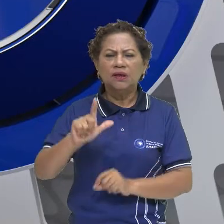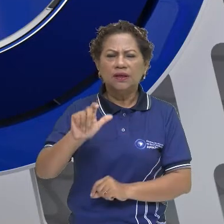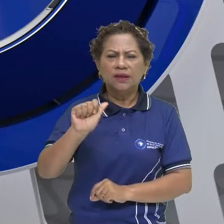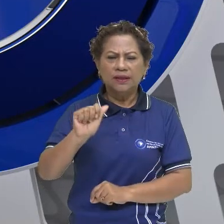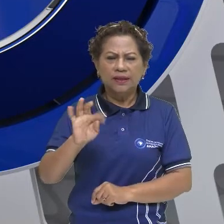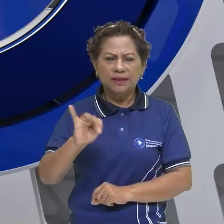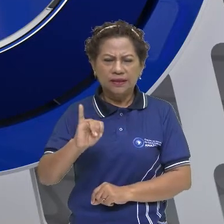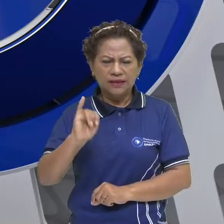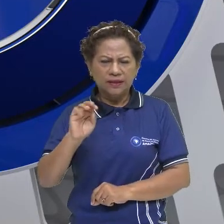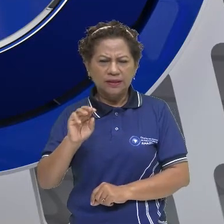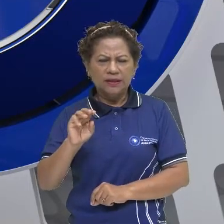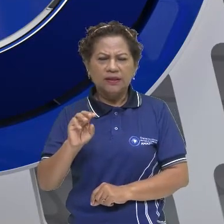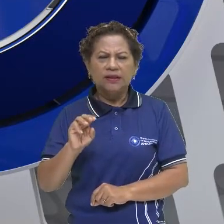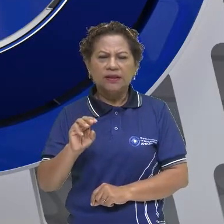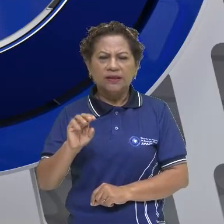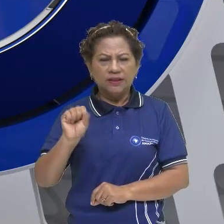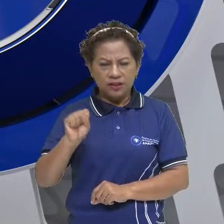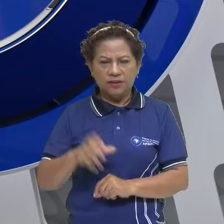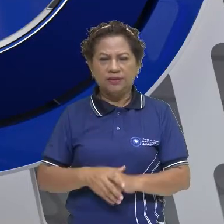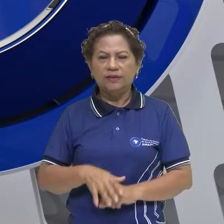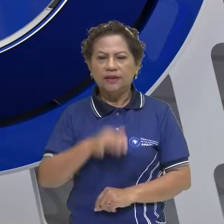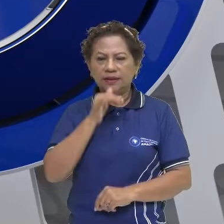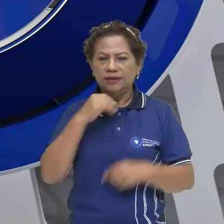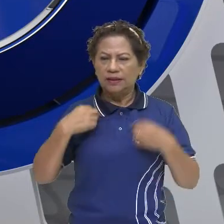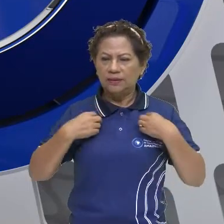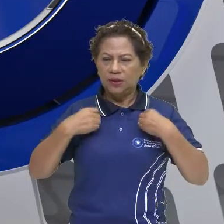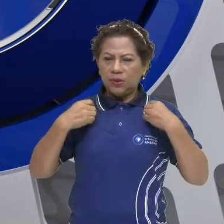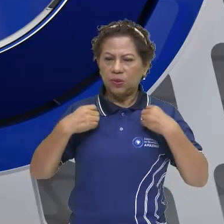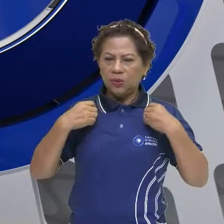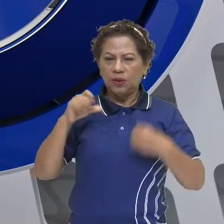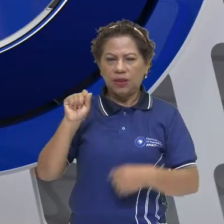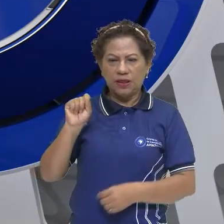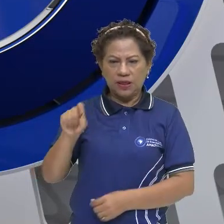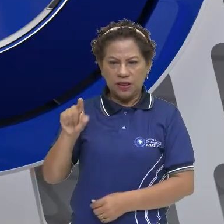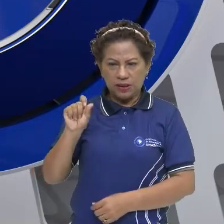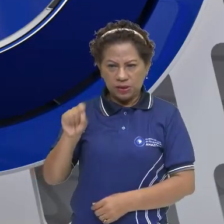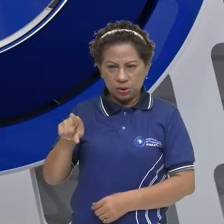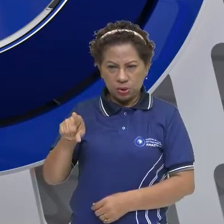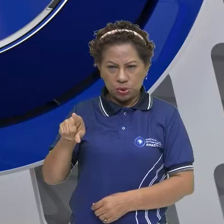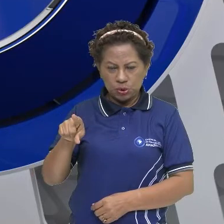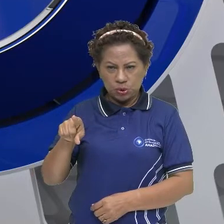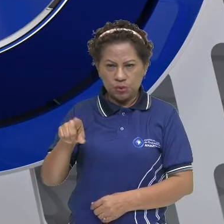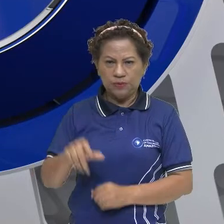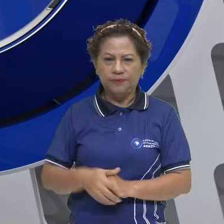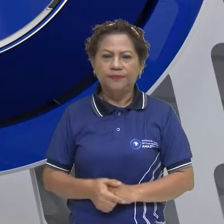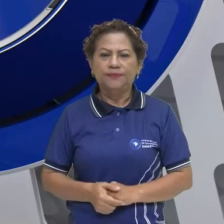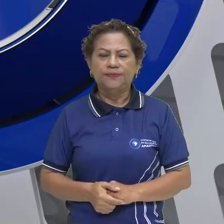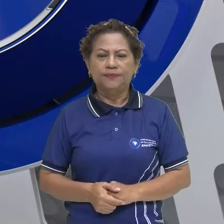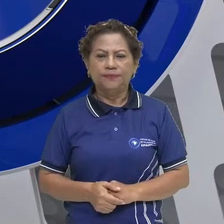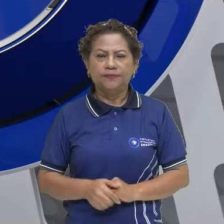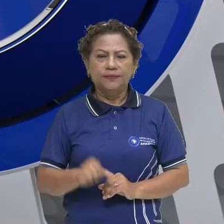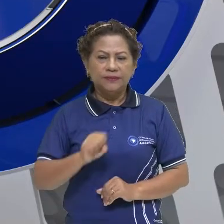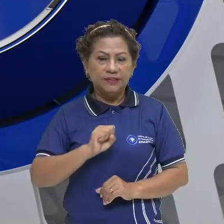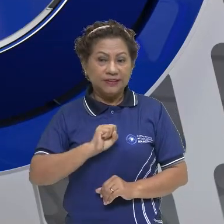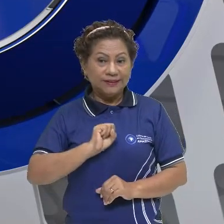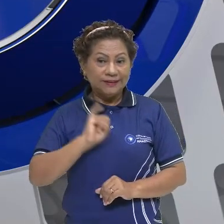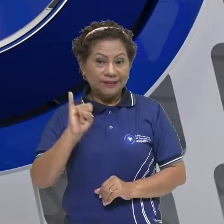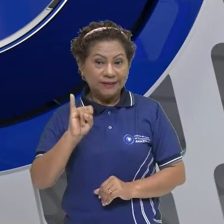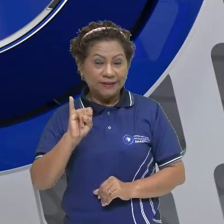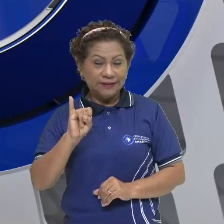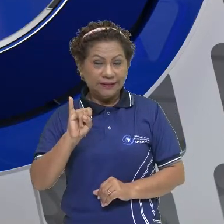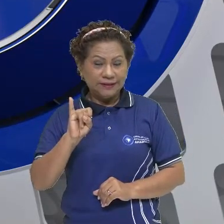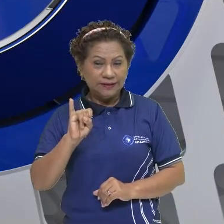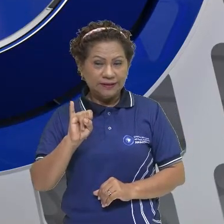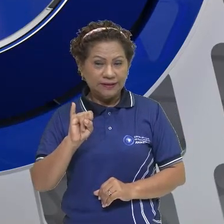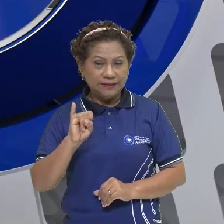tom da cor. Por exemplo, essa minha blusa é azul. Se eu começar a brincar com o matiz dessa